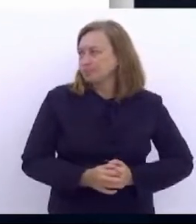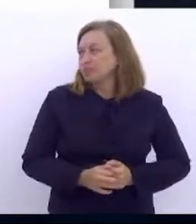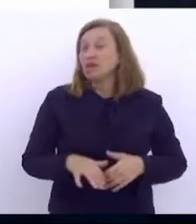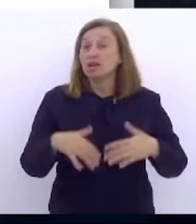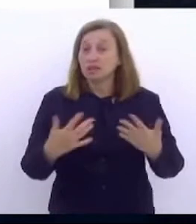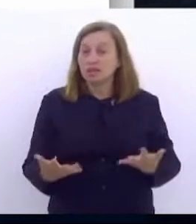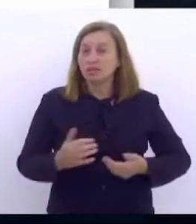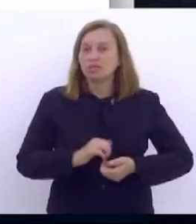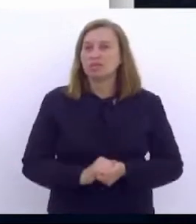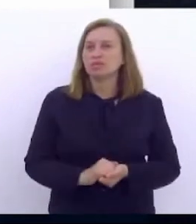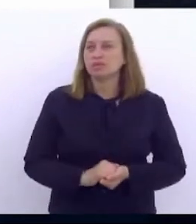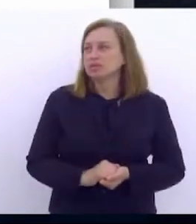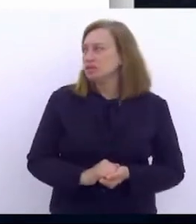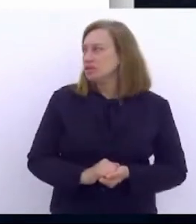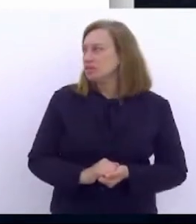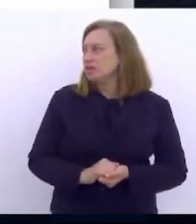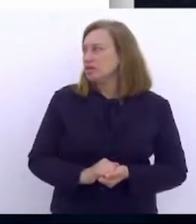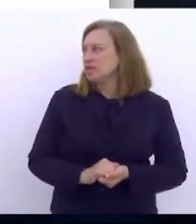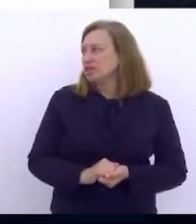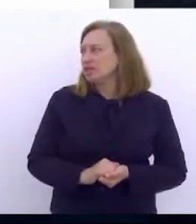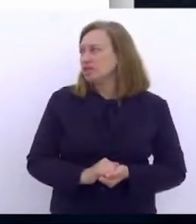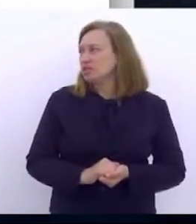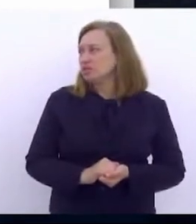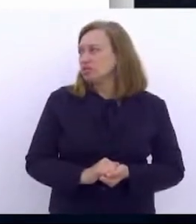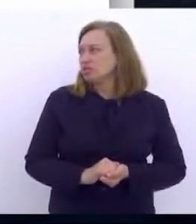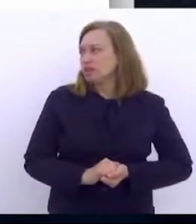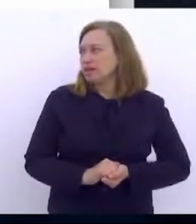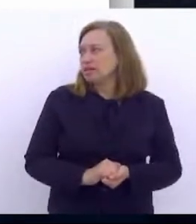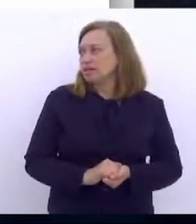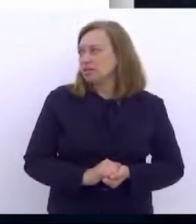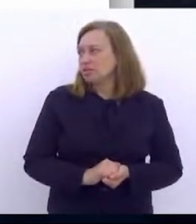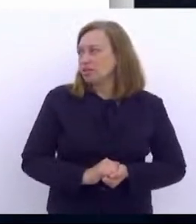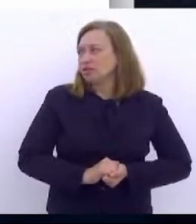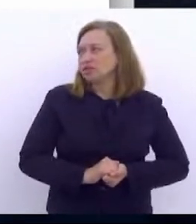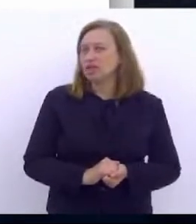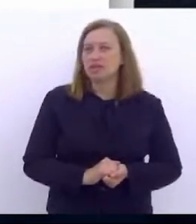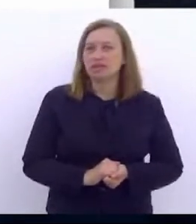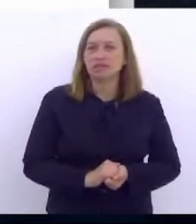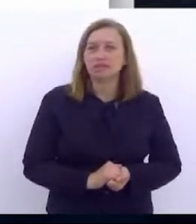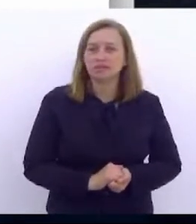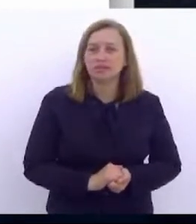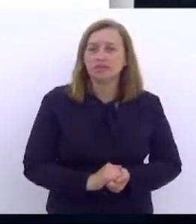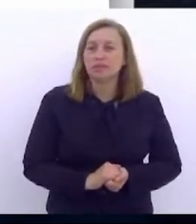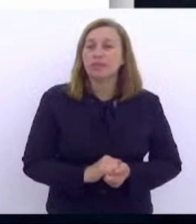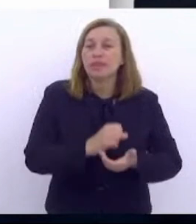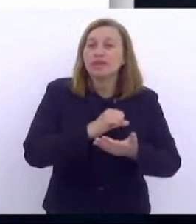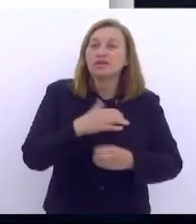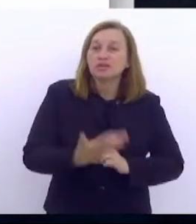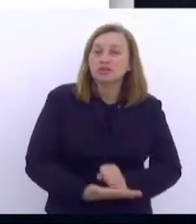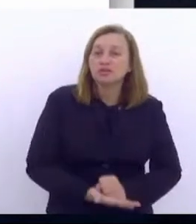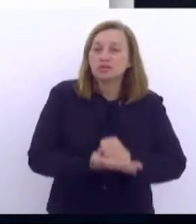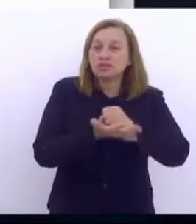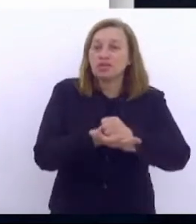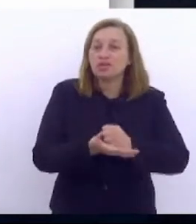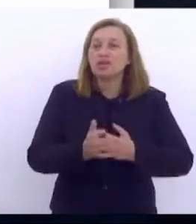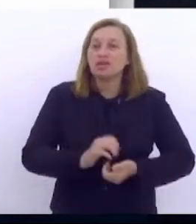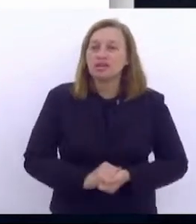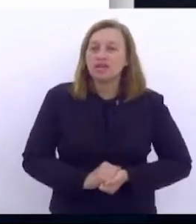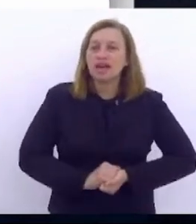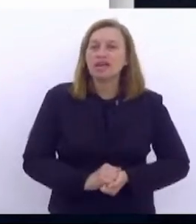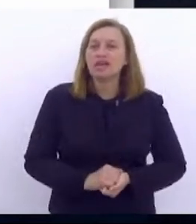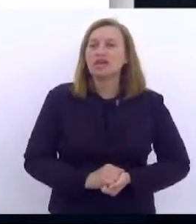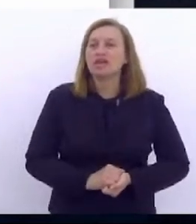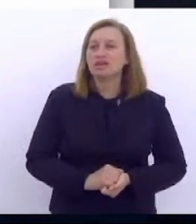Então, assim, esses dois pilares, eu quero que fique bem claro, né? O pilar, são os dois pilares que sustentam esse castelo. Número de